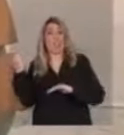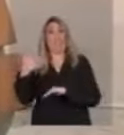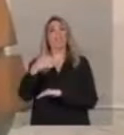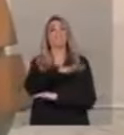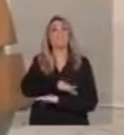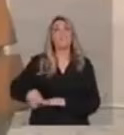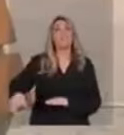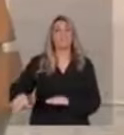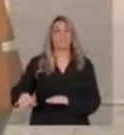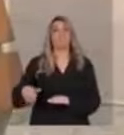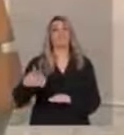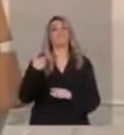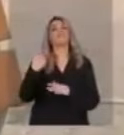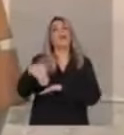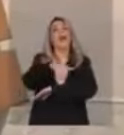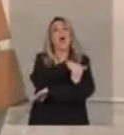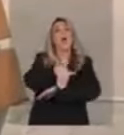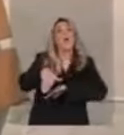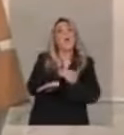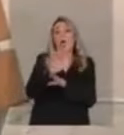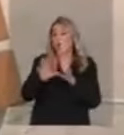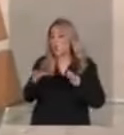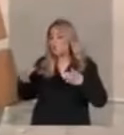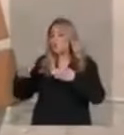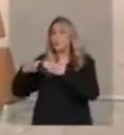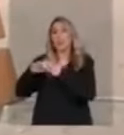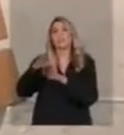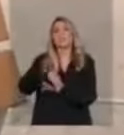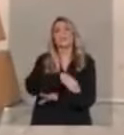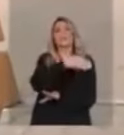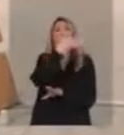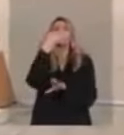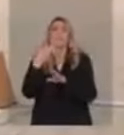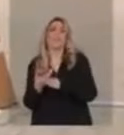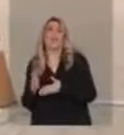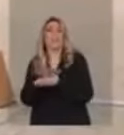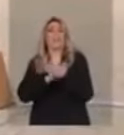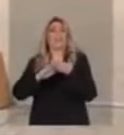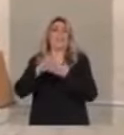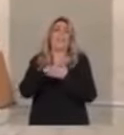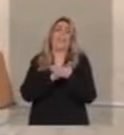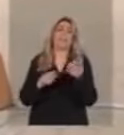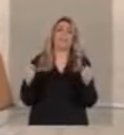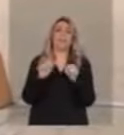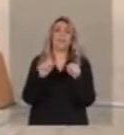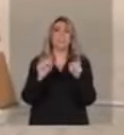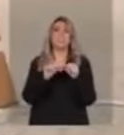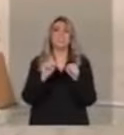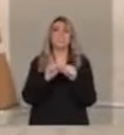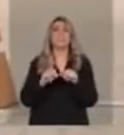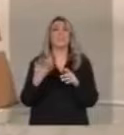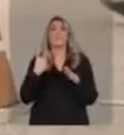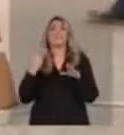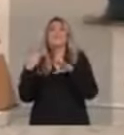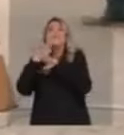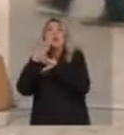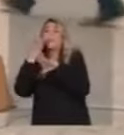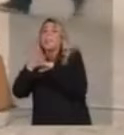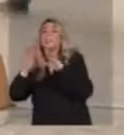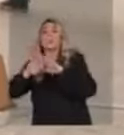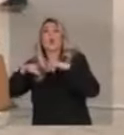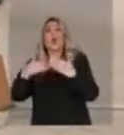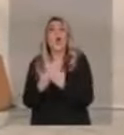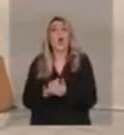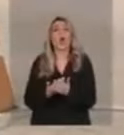Rua das comunidades que passam o dia inteiro sem ter o que fazer sem ter uma escola para ir e se tem